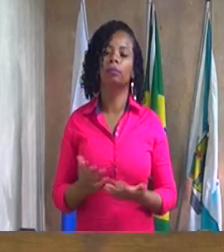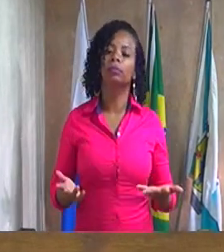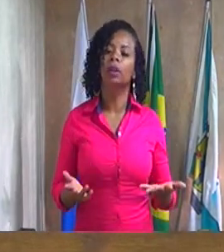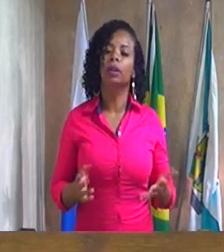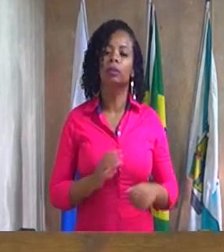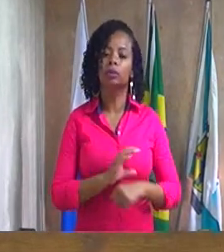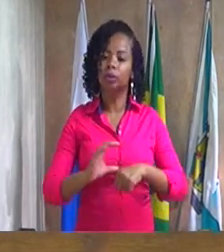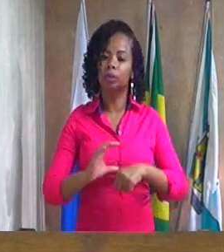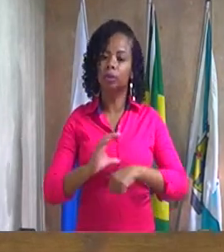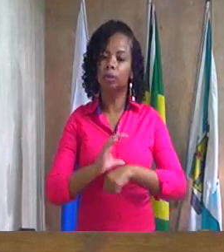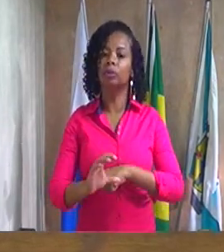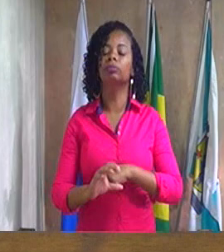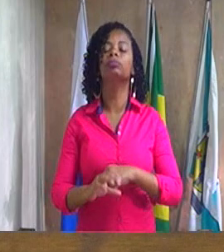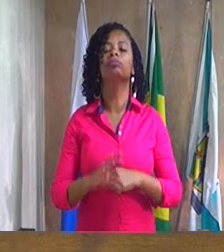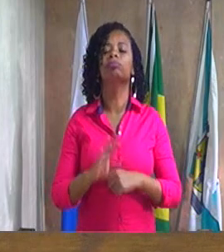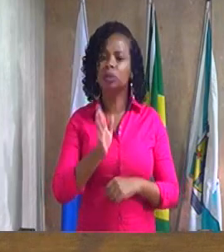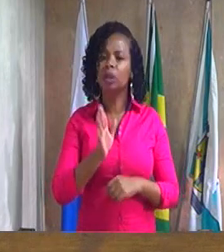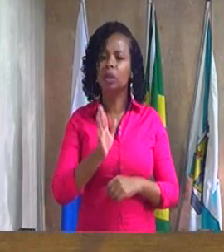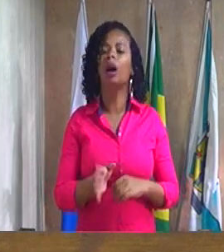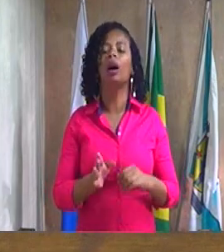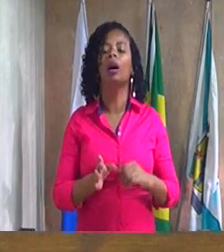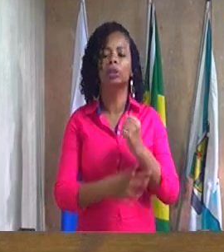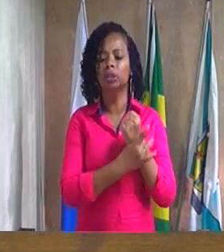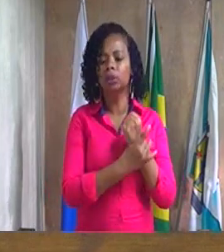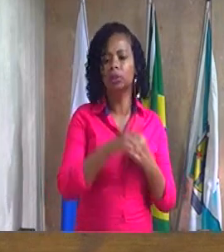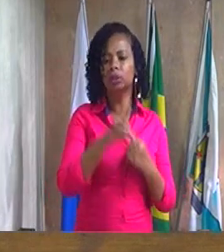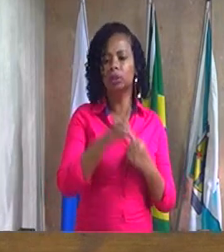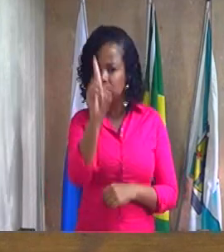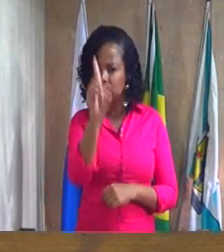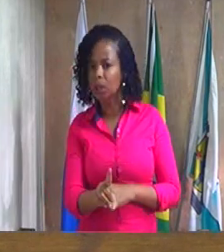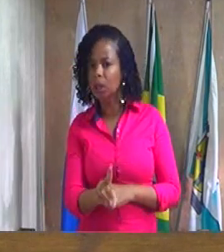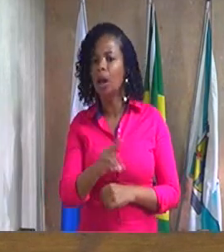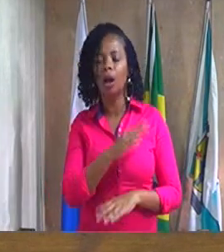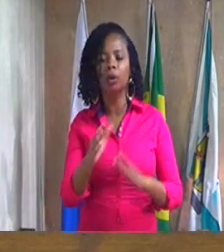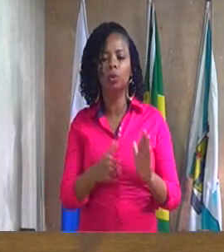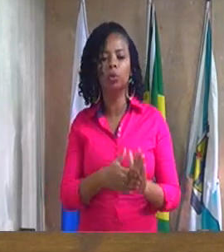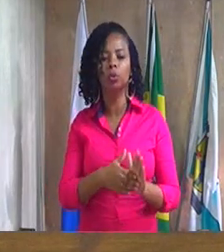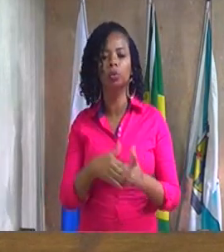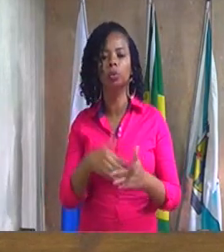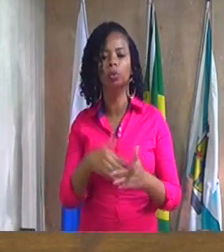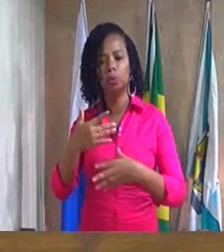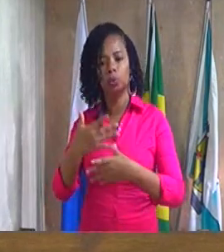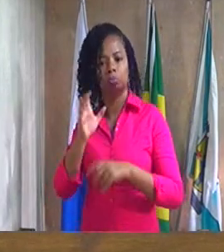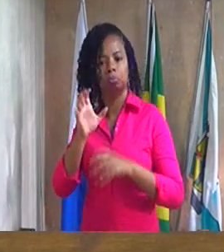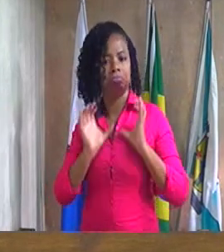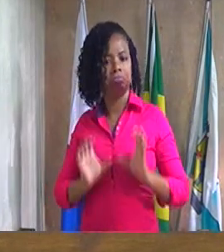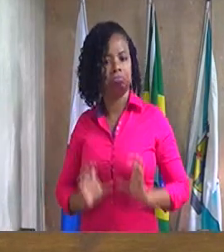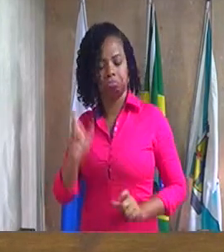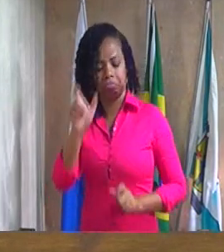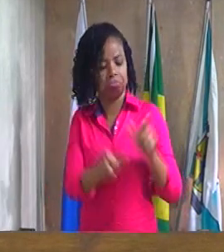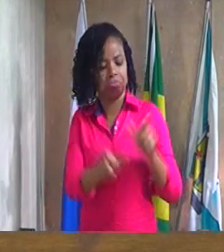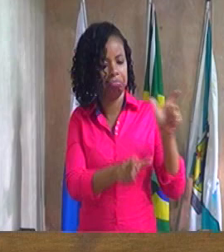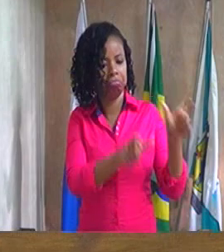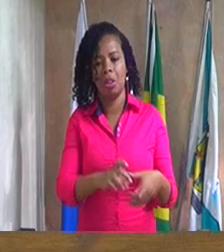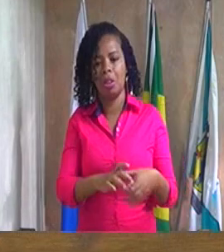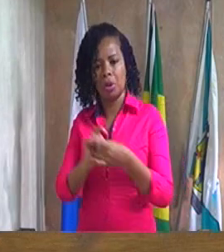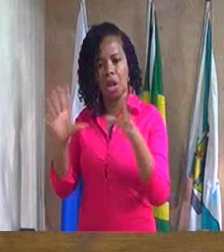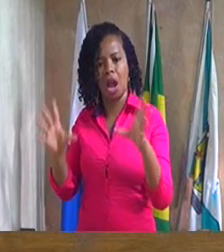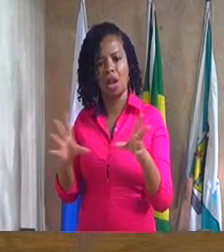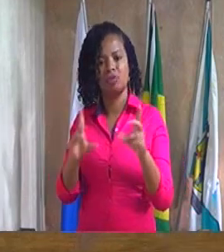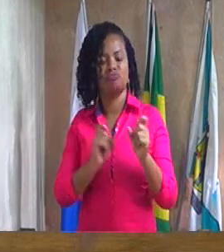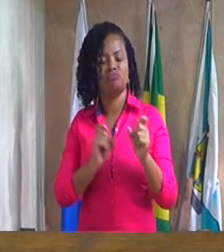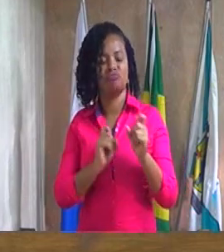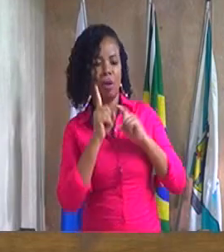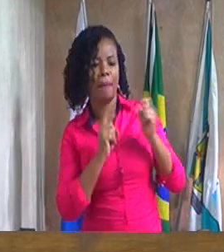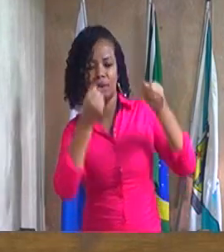Constituição estabelece direitos a todos os cidadãos de se expressar e ter liberdade de expressão